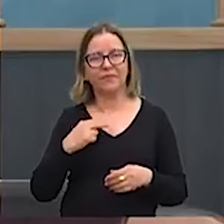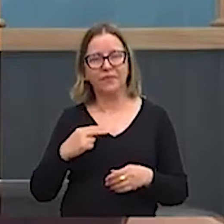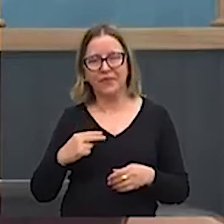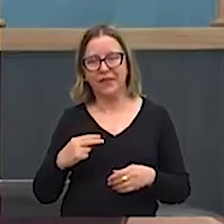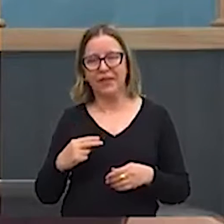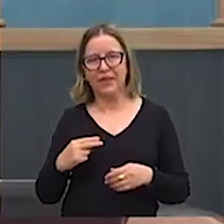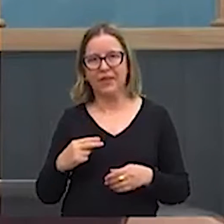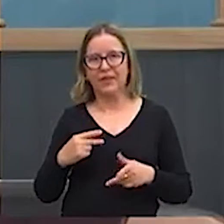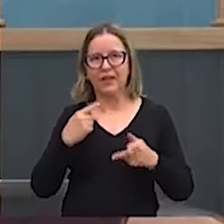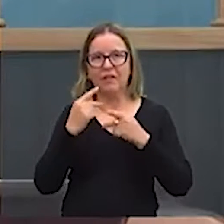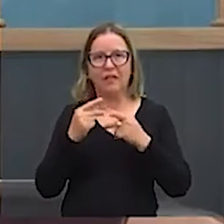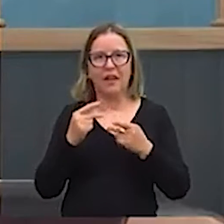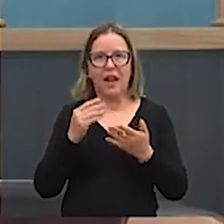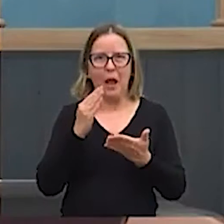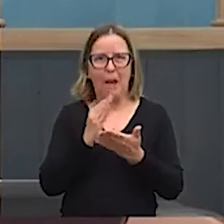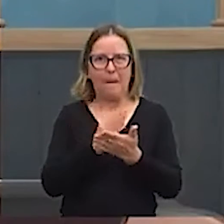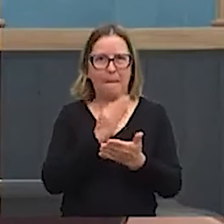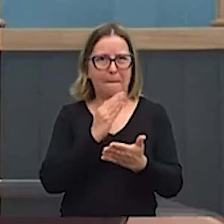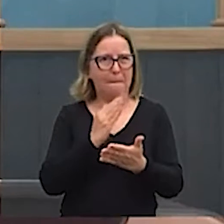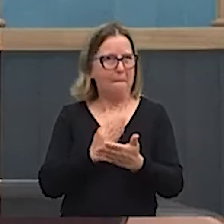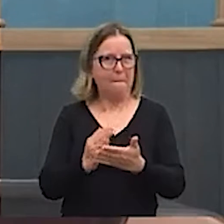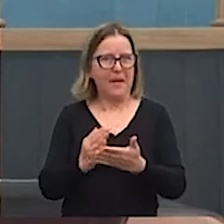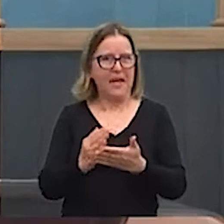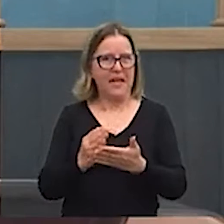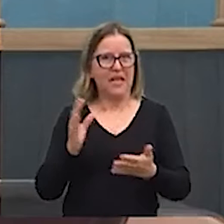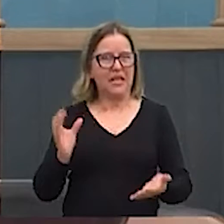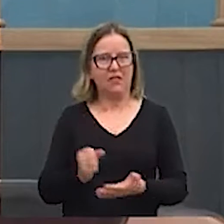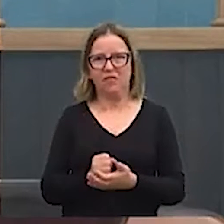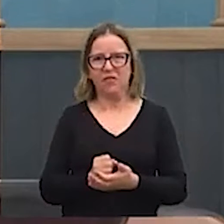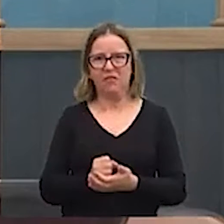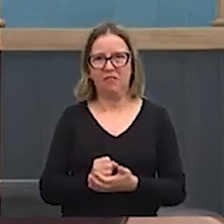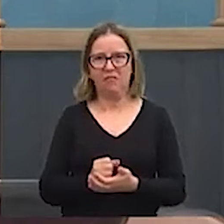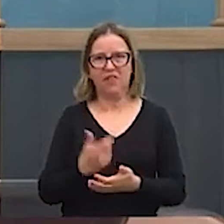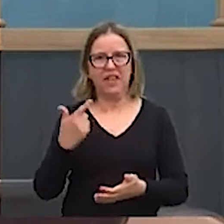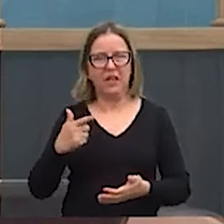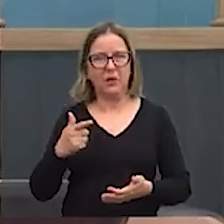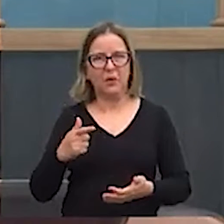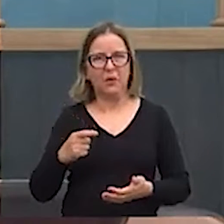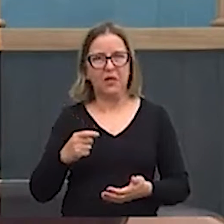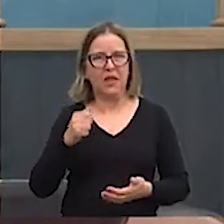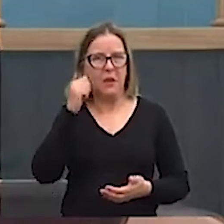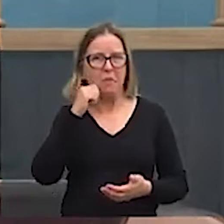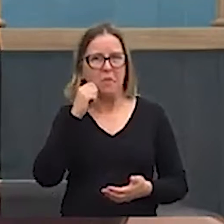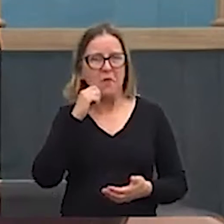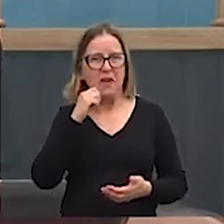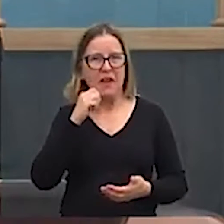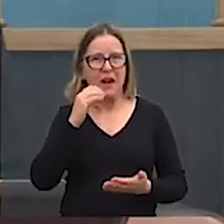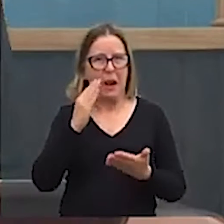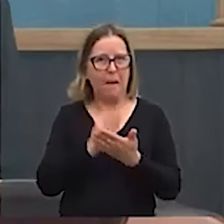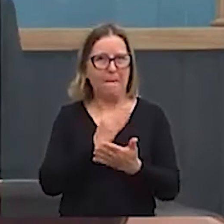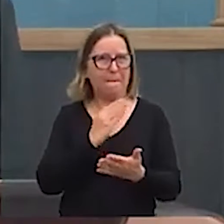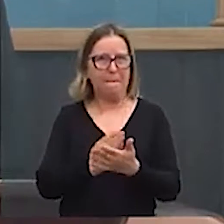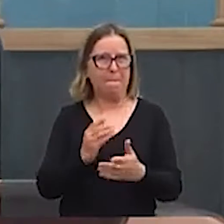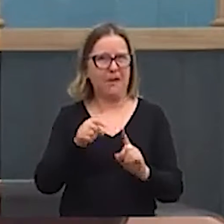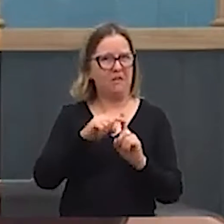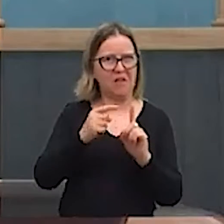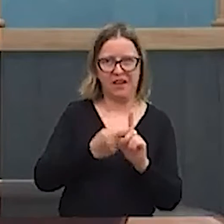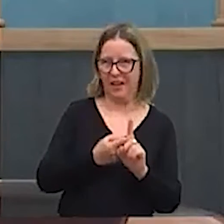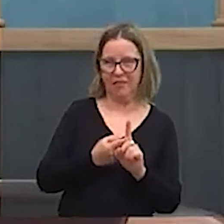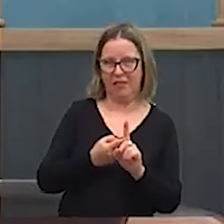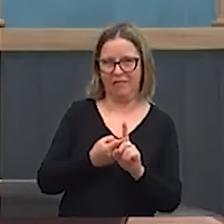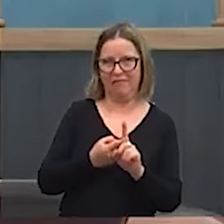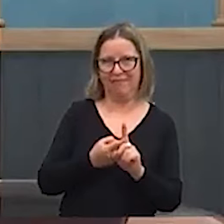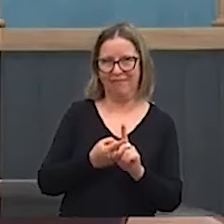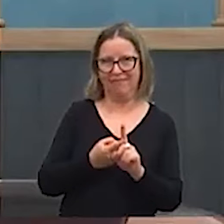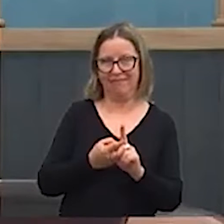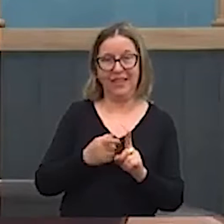salvação. Não tem mulher meio grávida. Ou está grávida ou não está grávida. E não tem meia